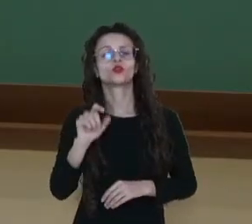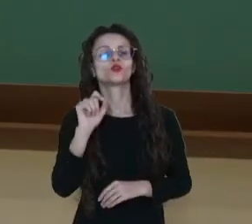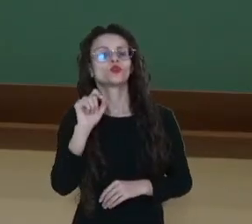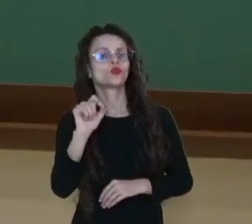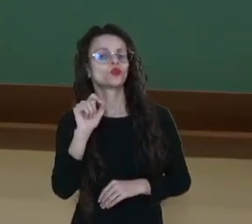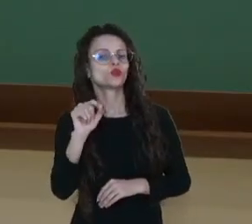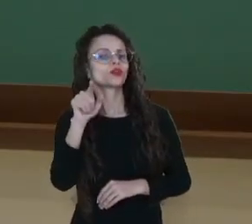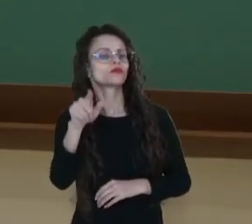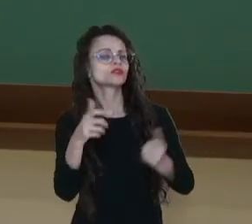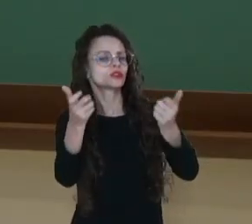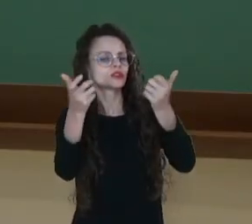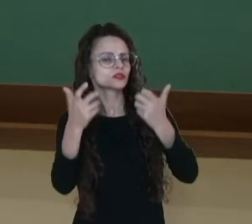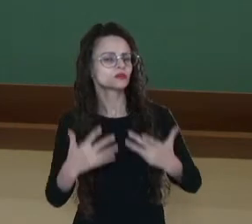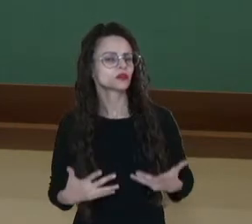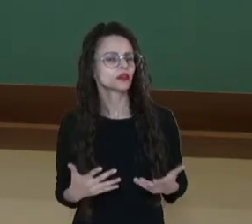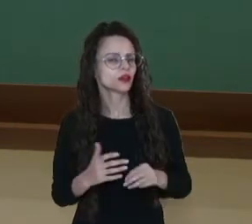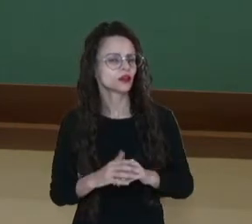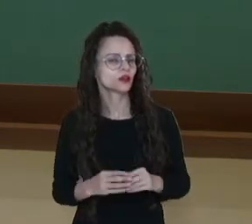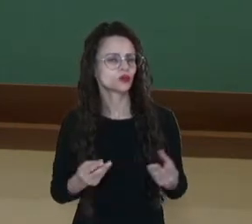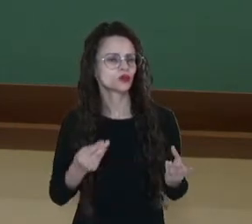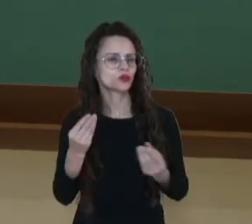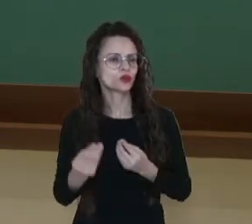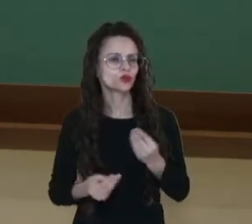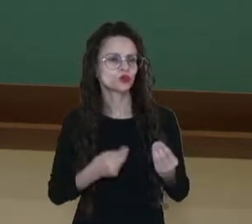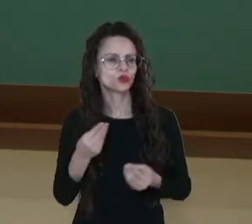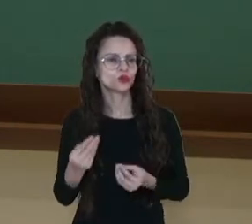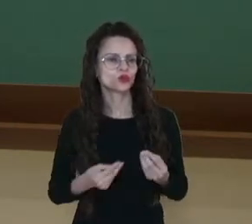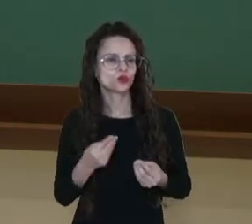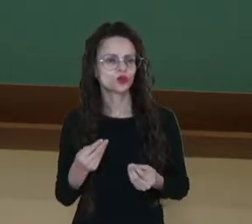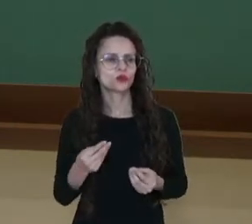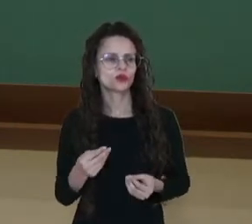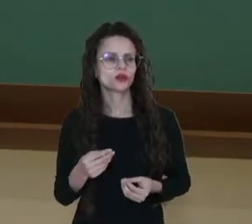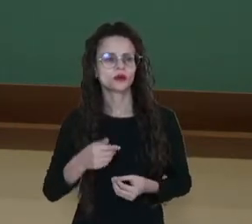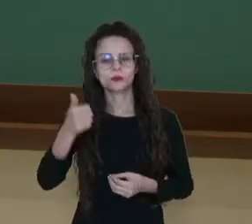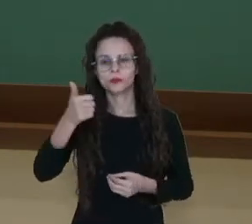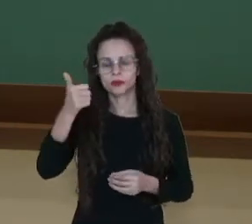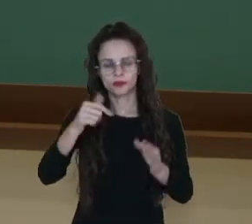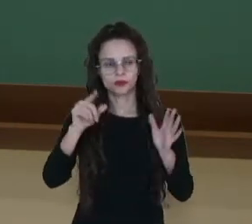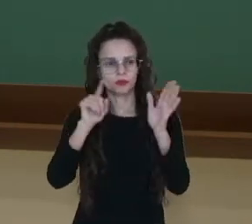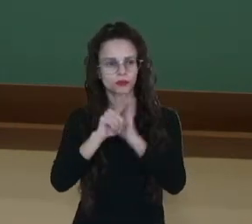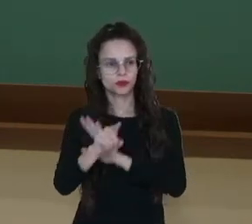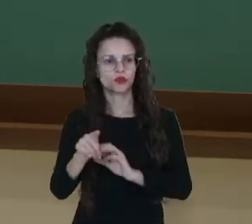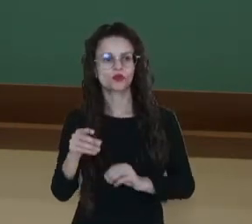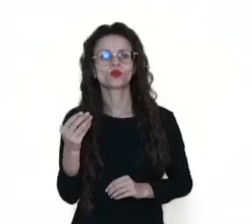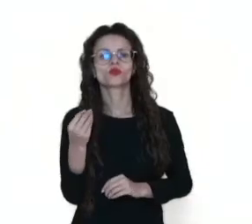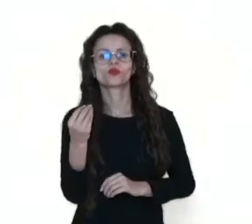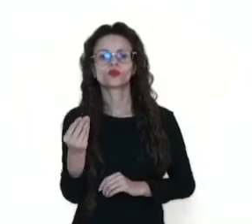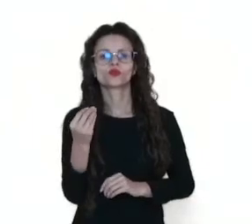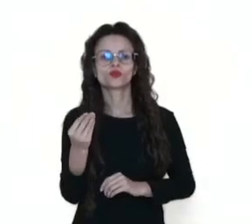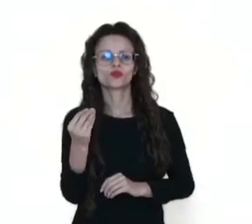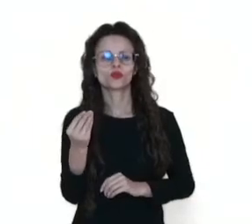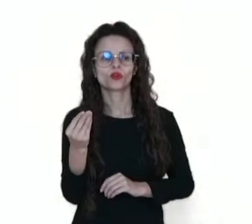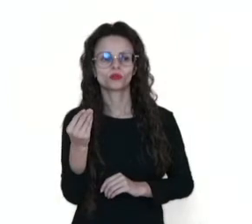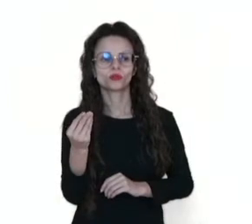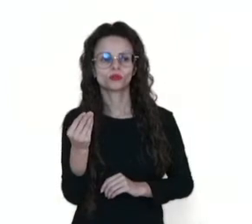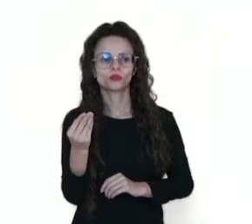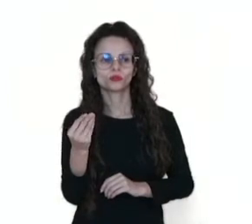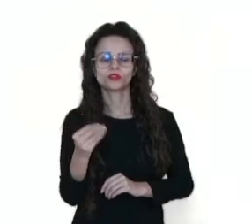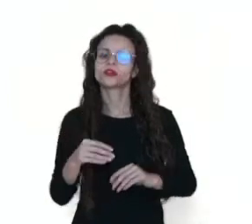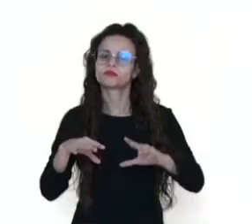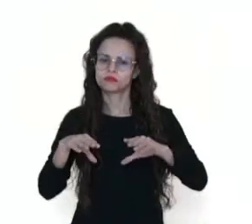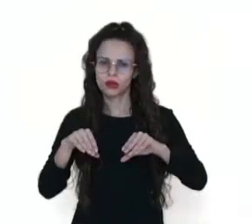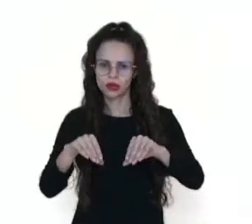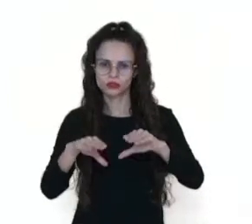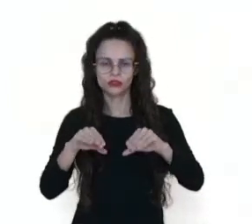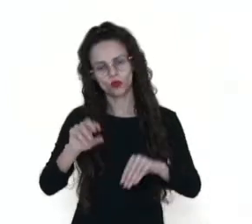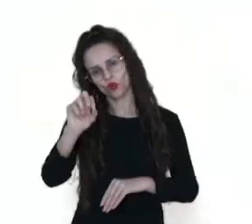pode descrever aqui, de que forma, né, ali ó, primeiro questionamento, de que forma a massagem,